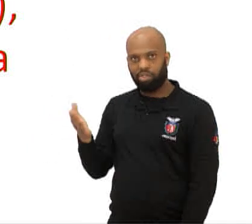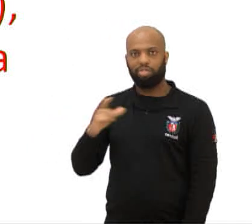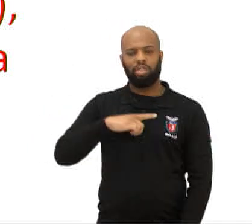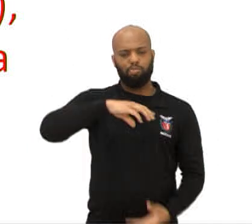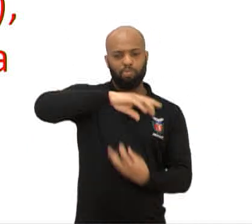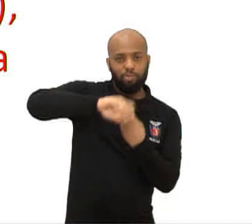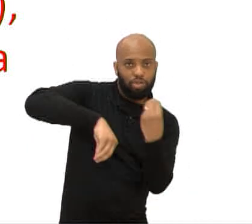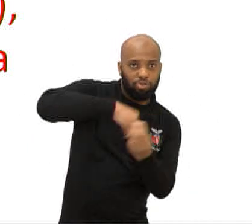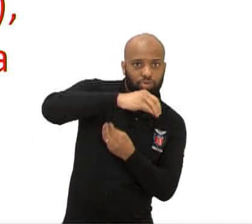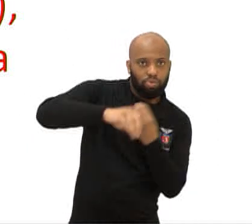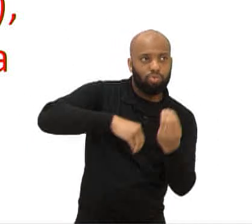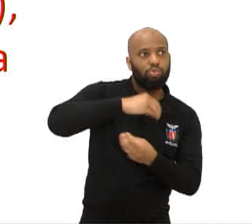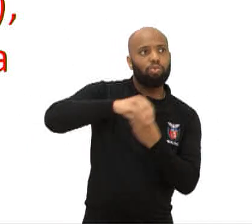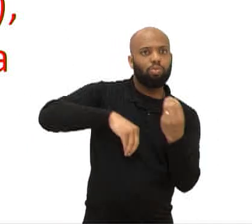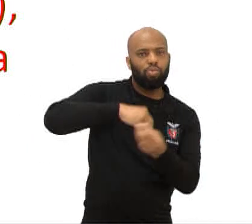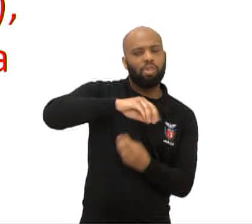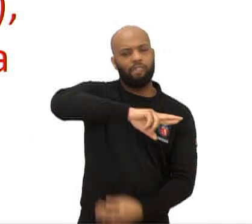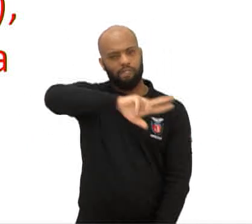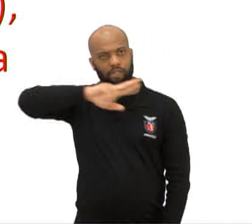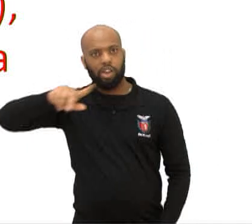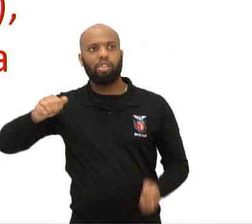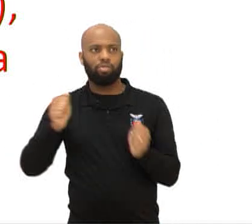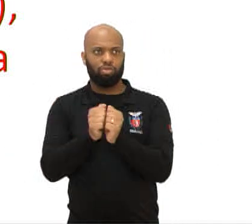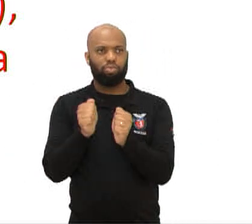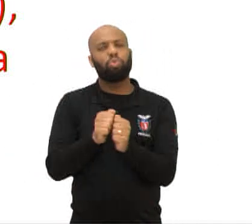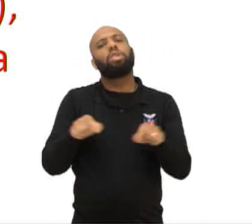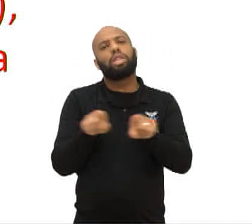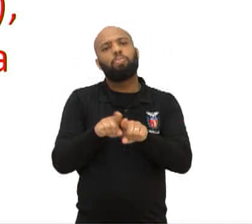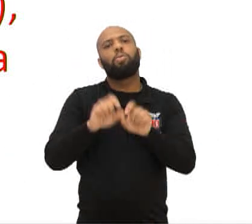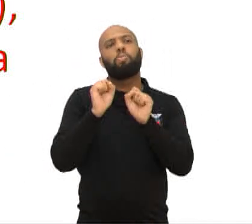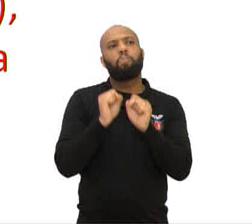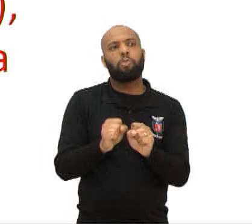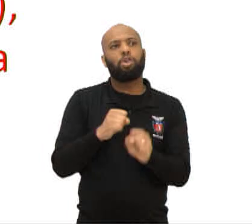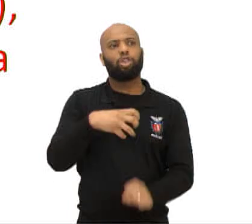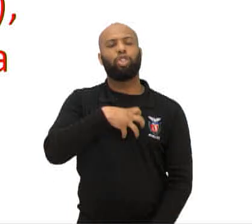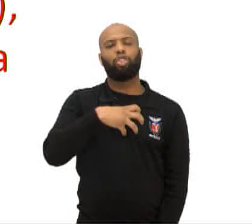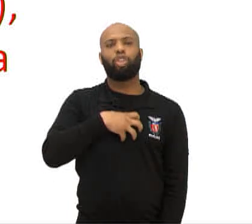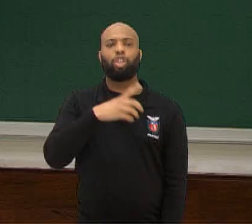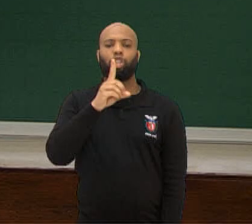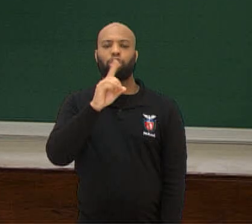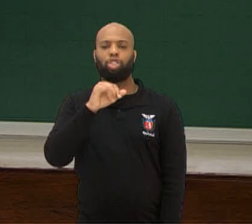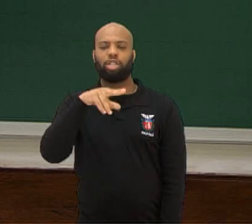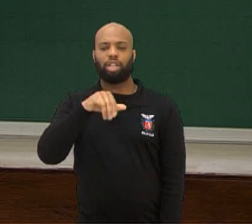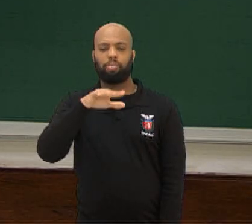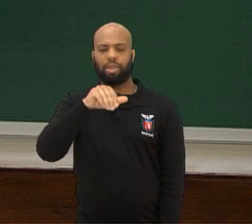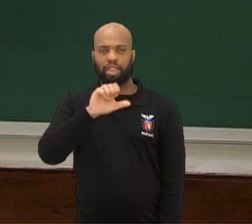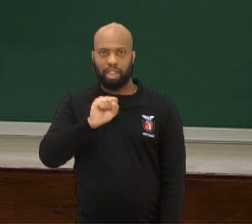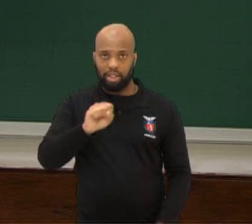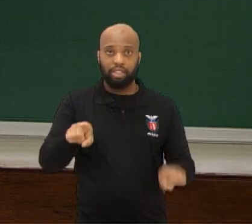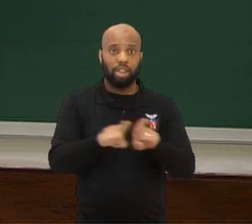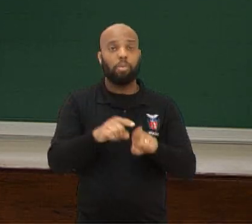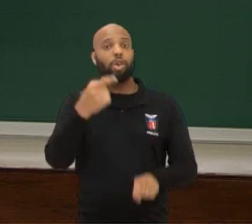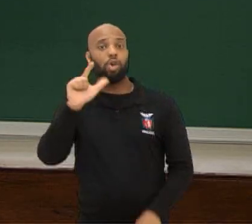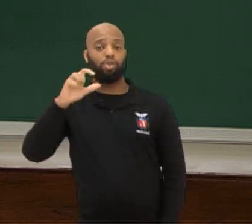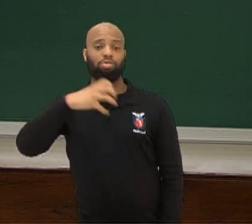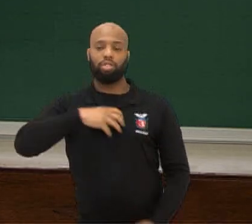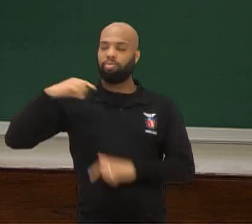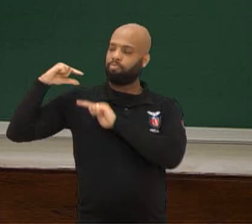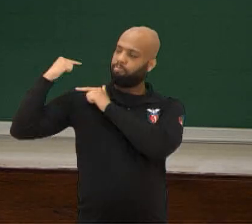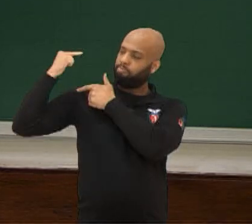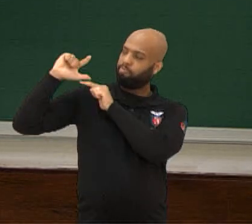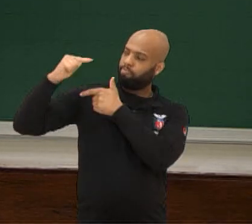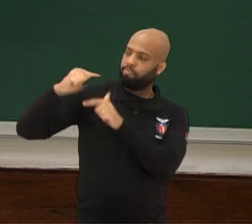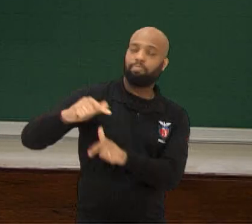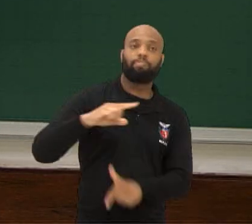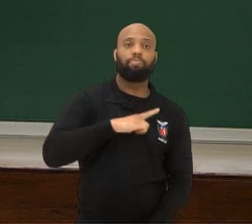multiculturais, que englobam diferentes culturas ali naquele mesmo espaço geográfico. E outras que são chamadas de